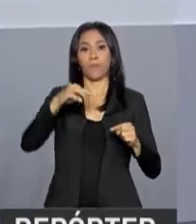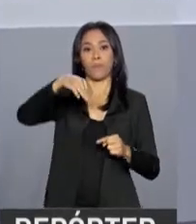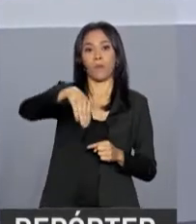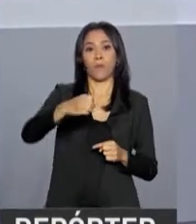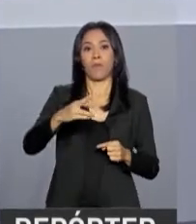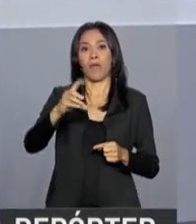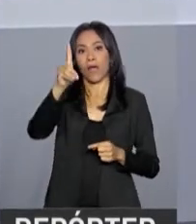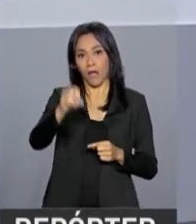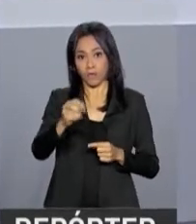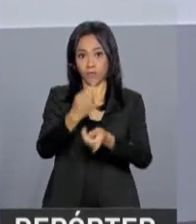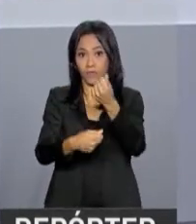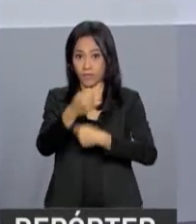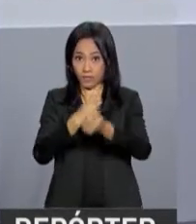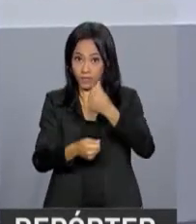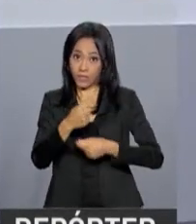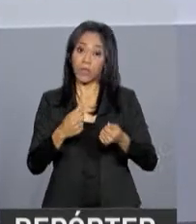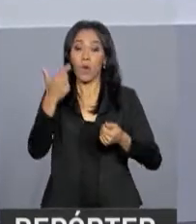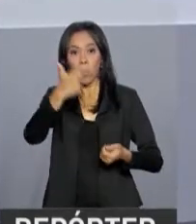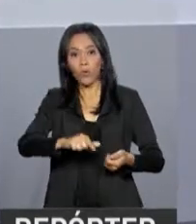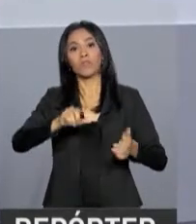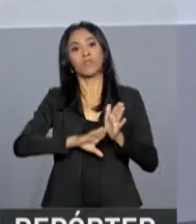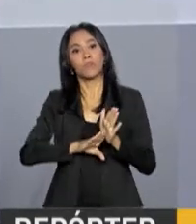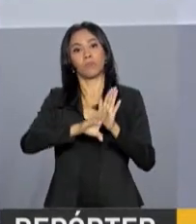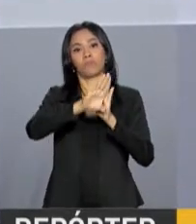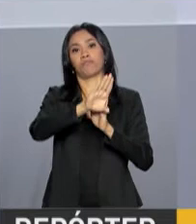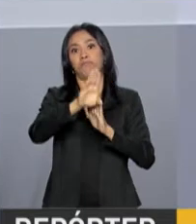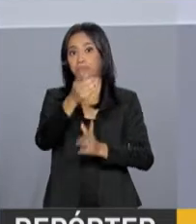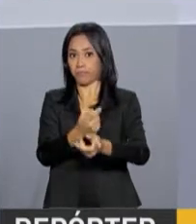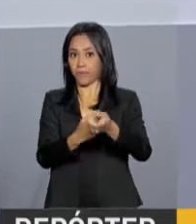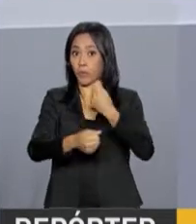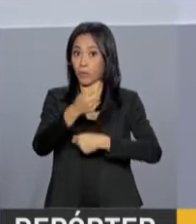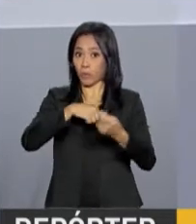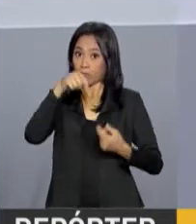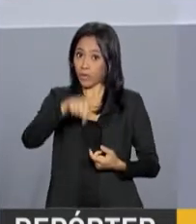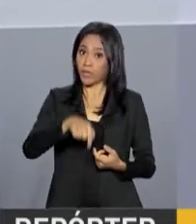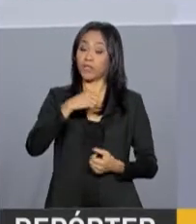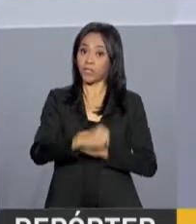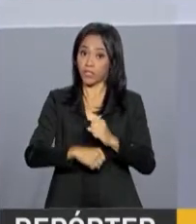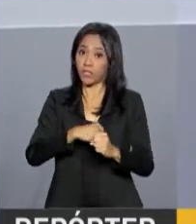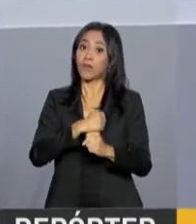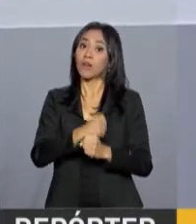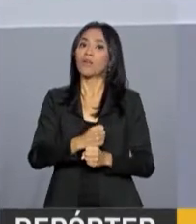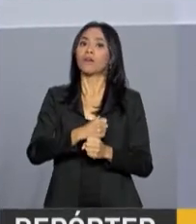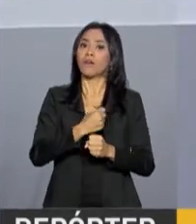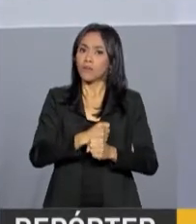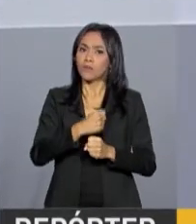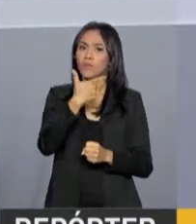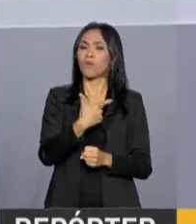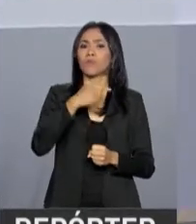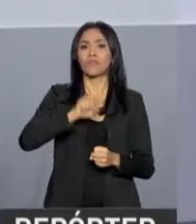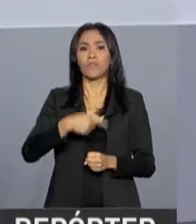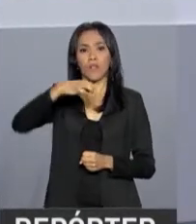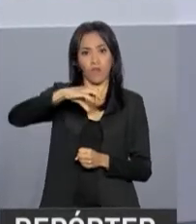eleva mais uma vez a estimativa de crescimento da economia neste ano desta vez para 2,90 por cento os